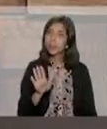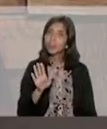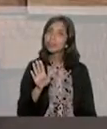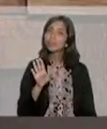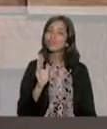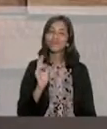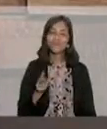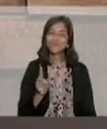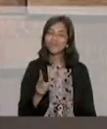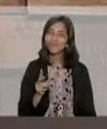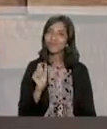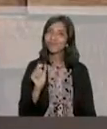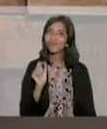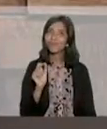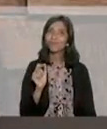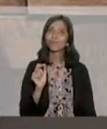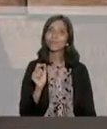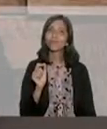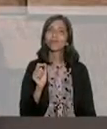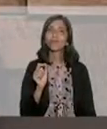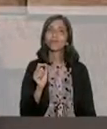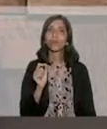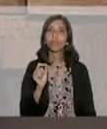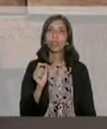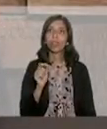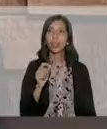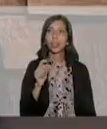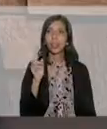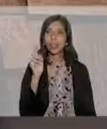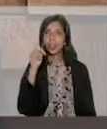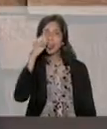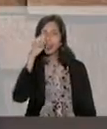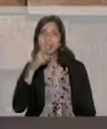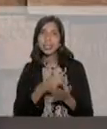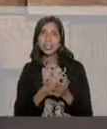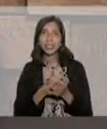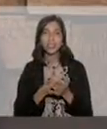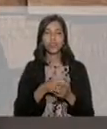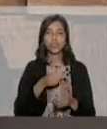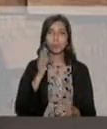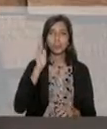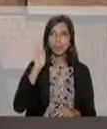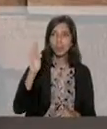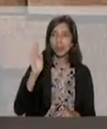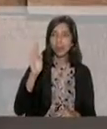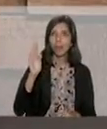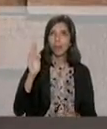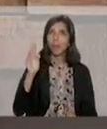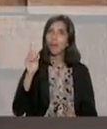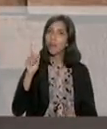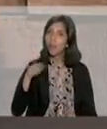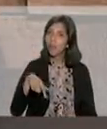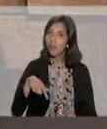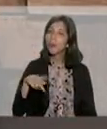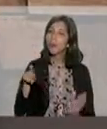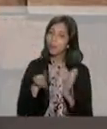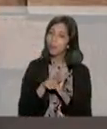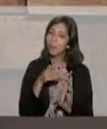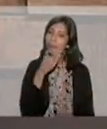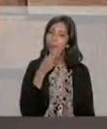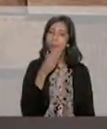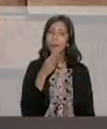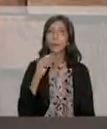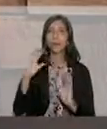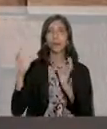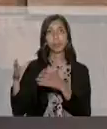mas eu acho que ainda as cabeças que decidem, ainda essas decisões ainda vêm mais